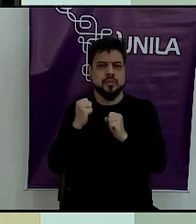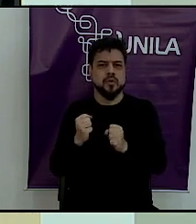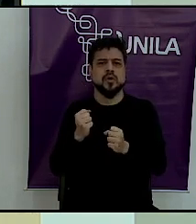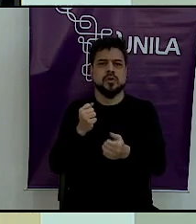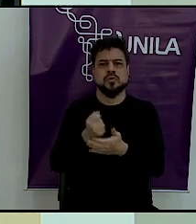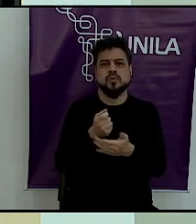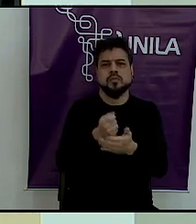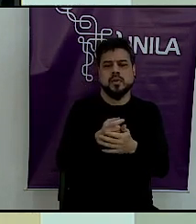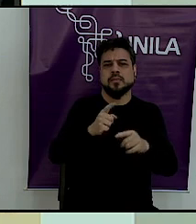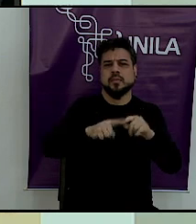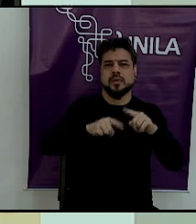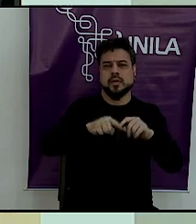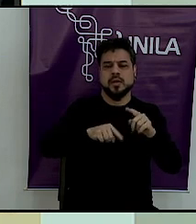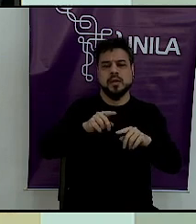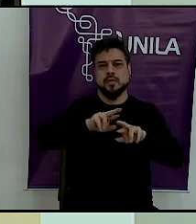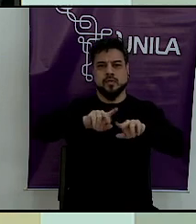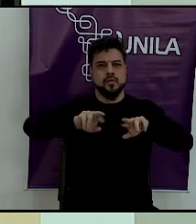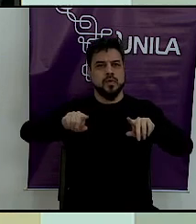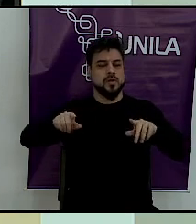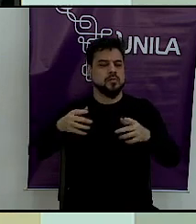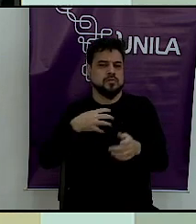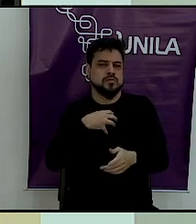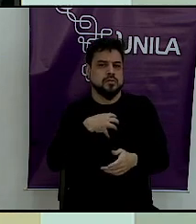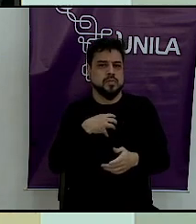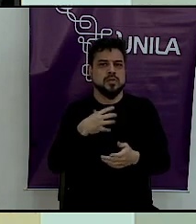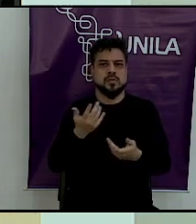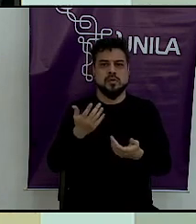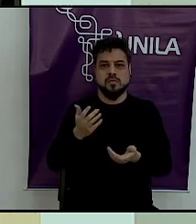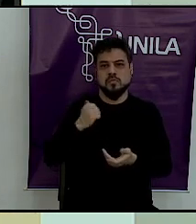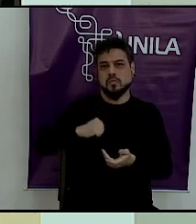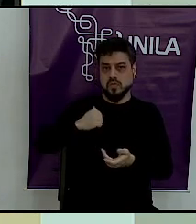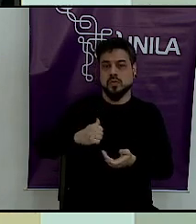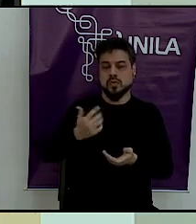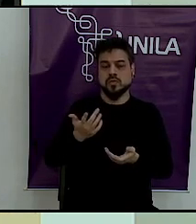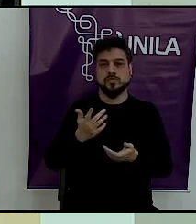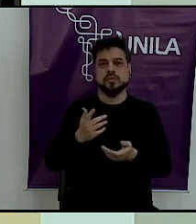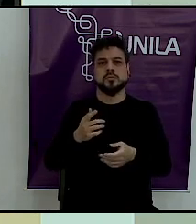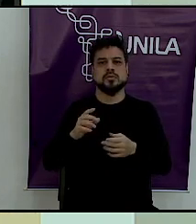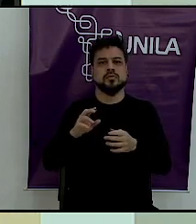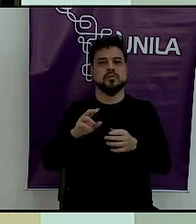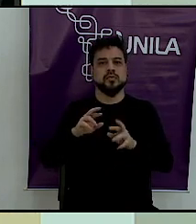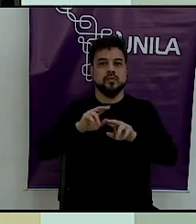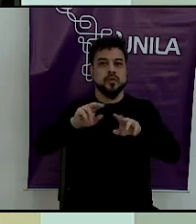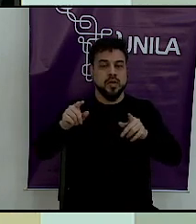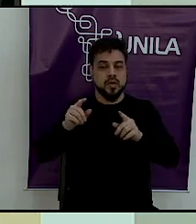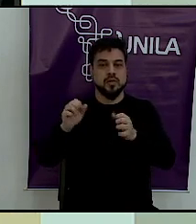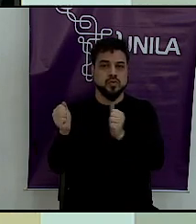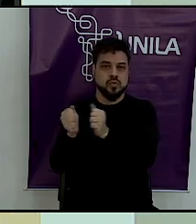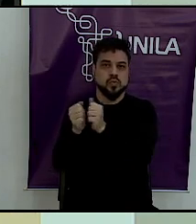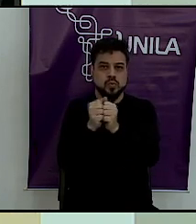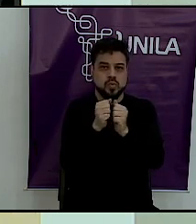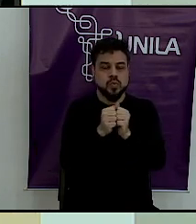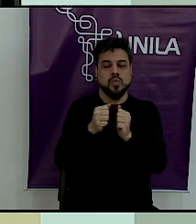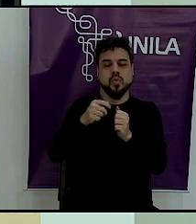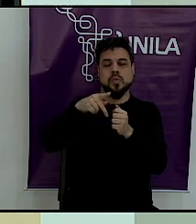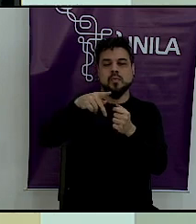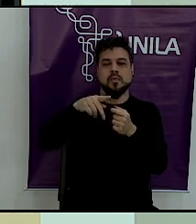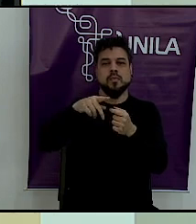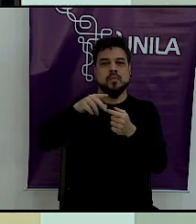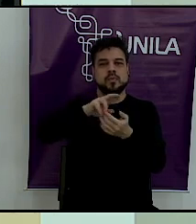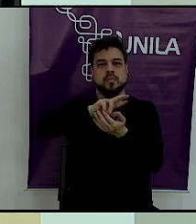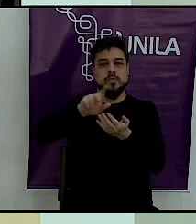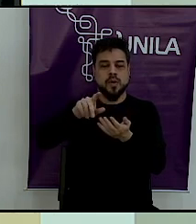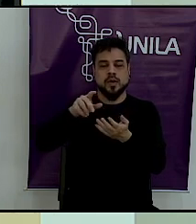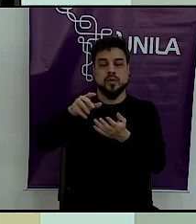aquisição de equipamentos e outras necessidades, bolsas, enfim, ações em conjunto com outras pró-reitorias. Então, os institutos têm uma